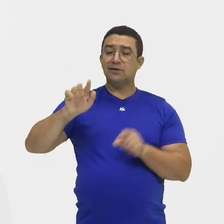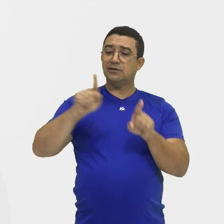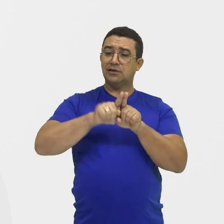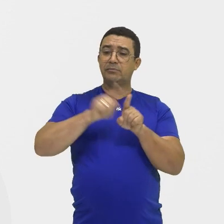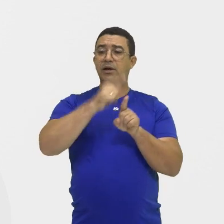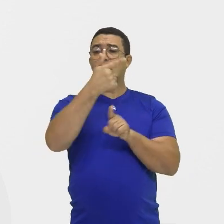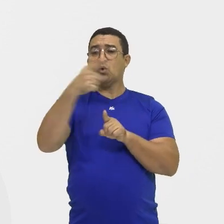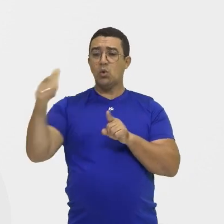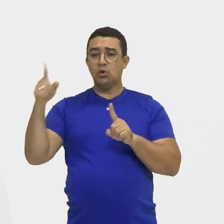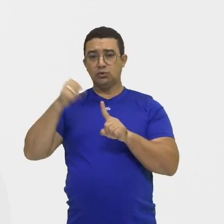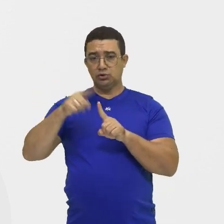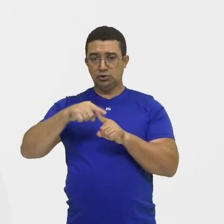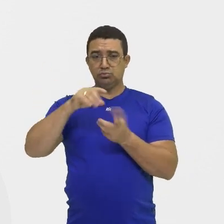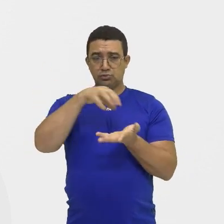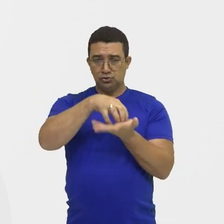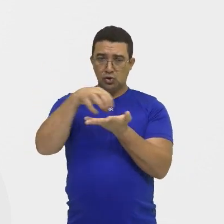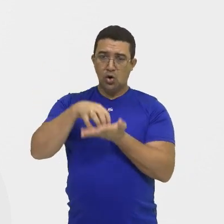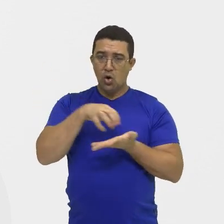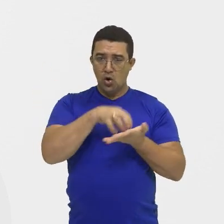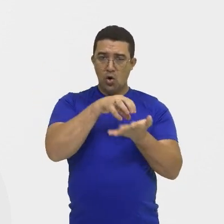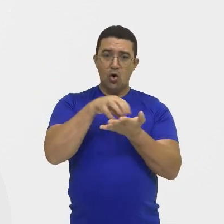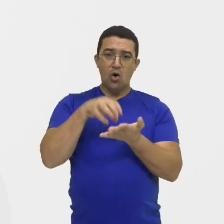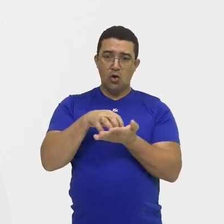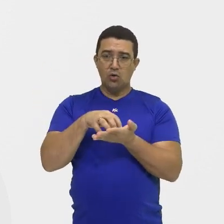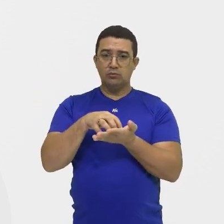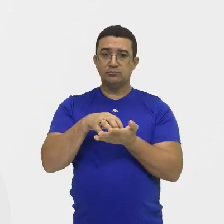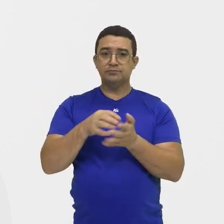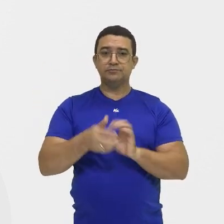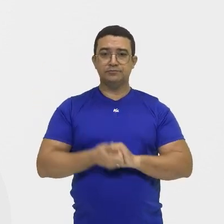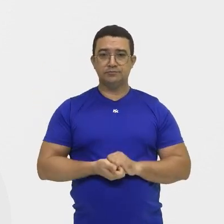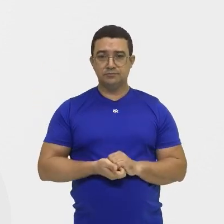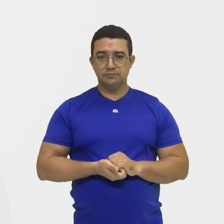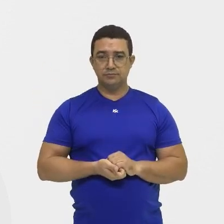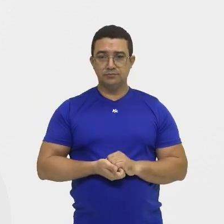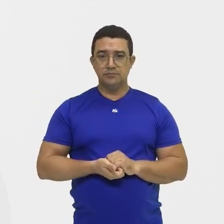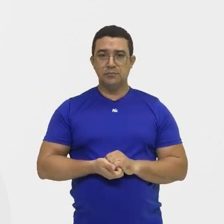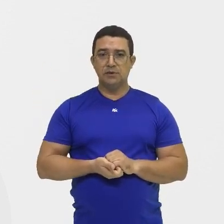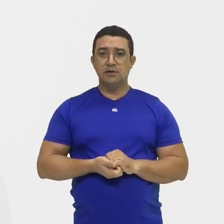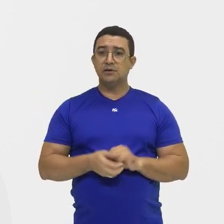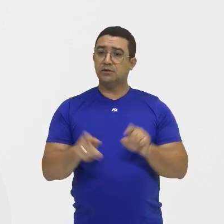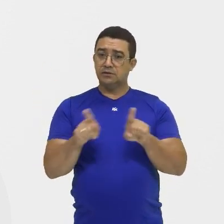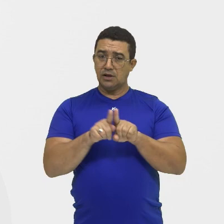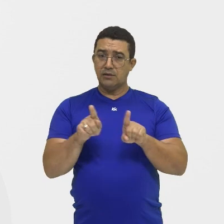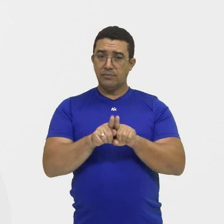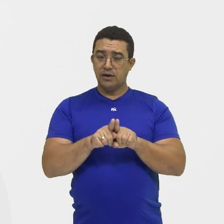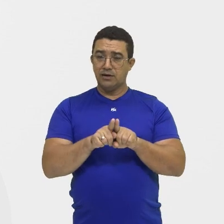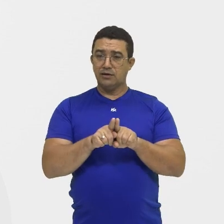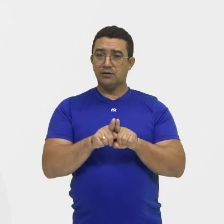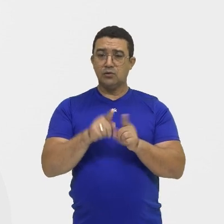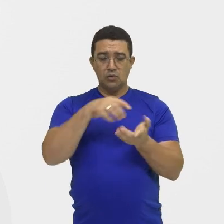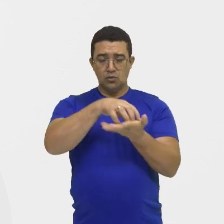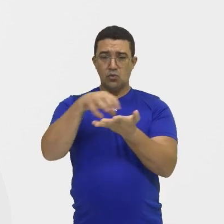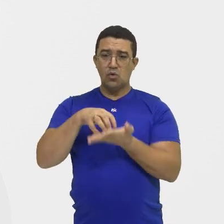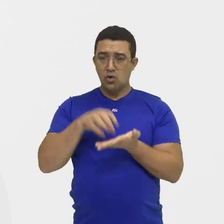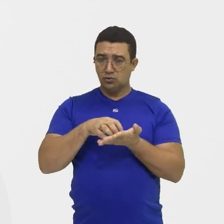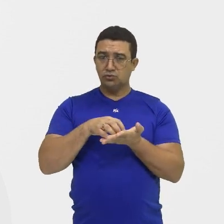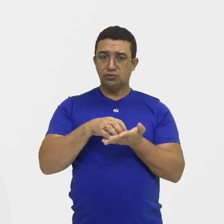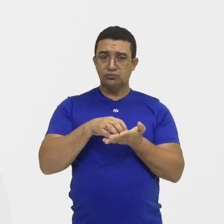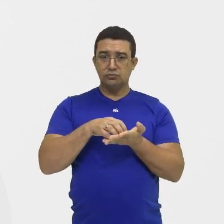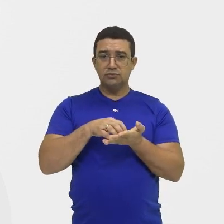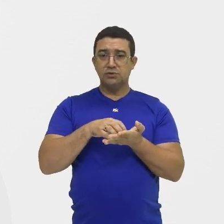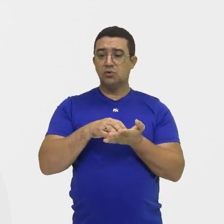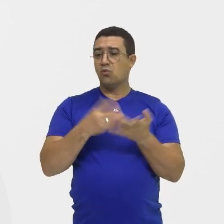e o governo federal. Tanto a nível de legislativo quanto de executivo e além dos órgãos independentes,